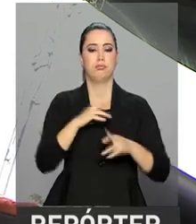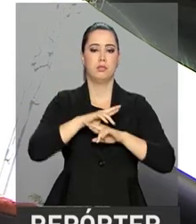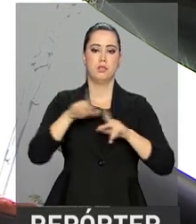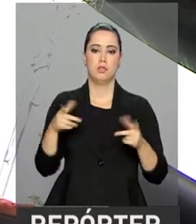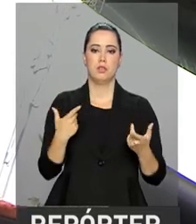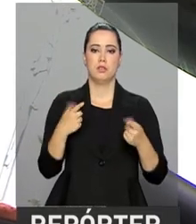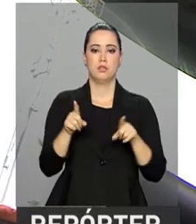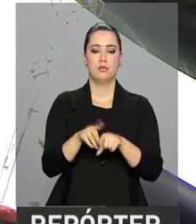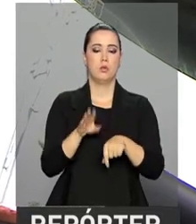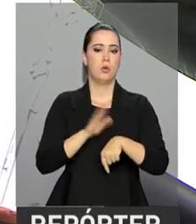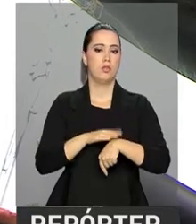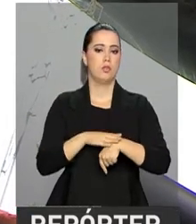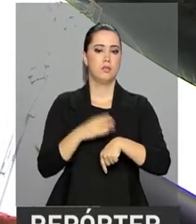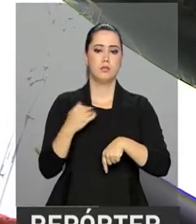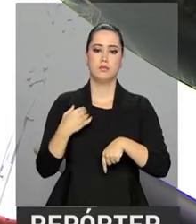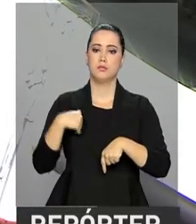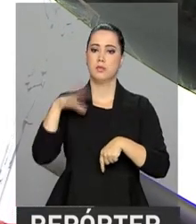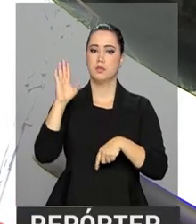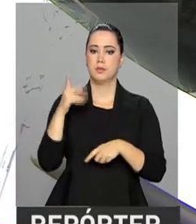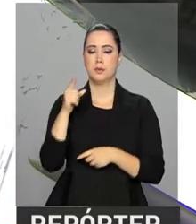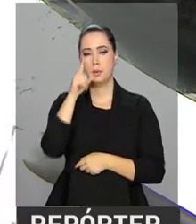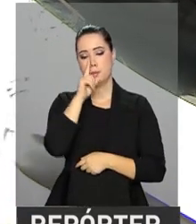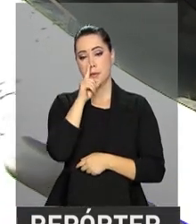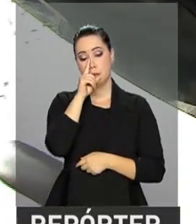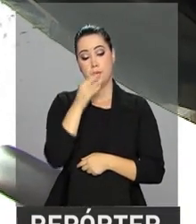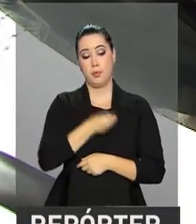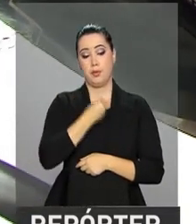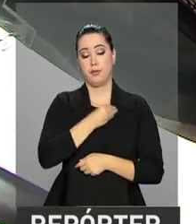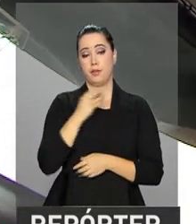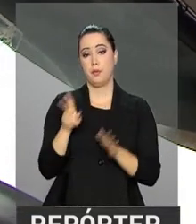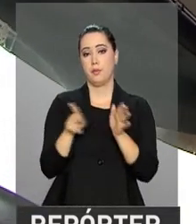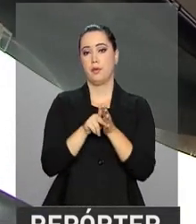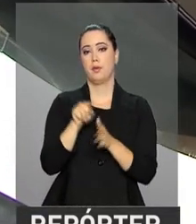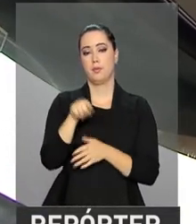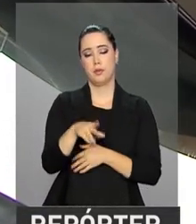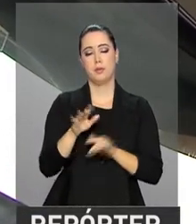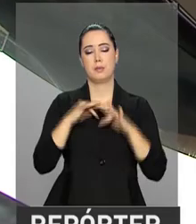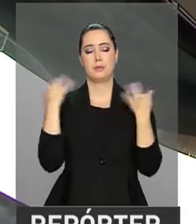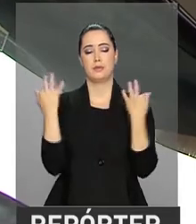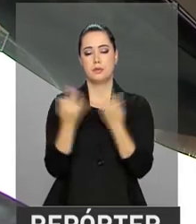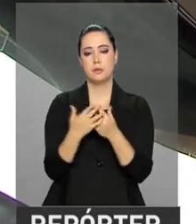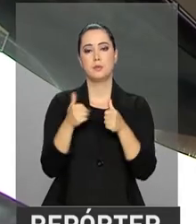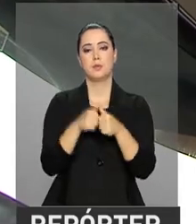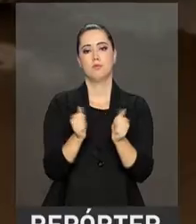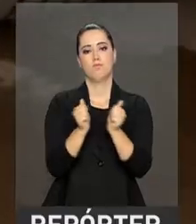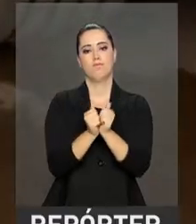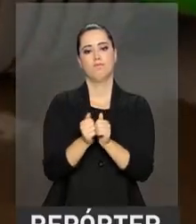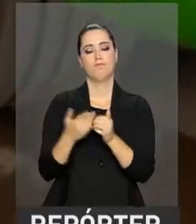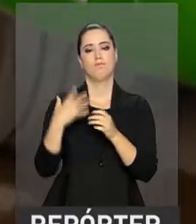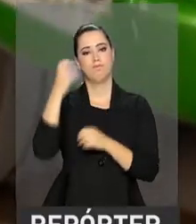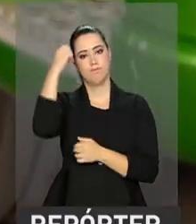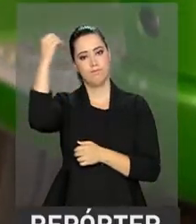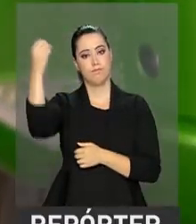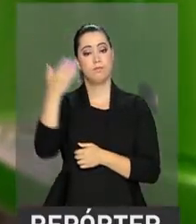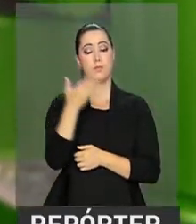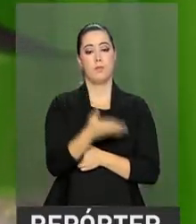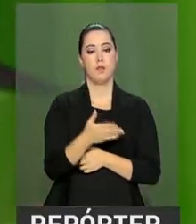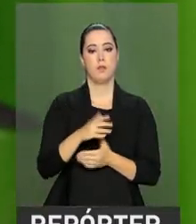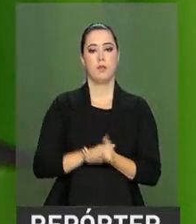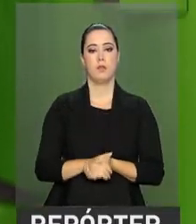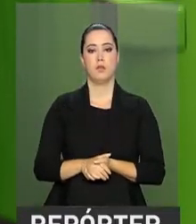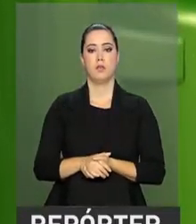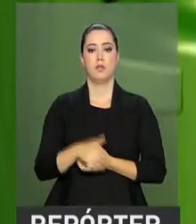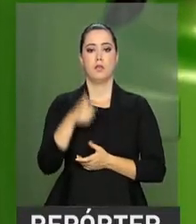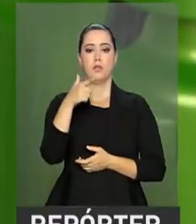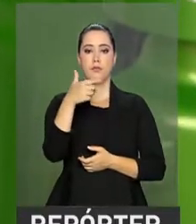câmera fria aí bota em restando a vida dele como da família que está na estrada também com 21 anos na boléia de